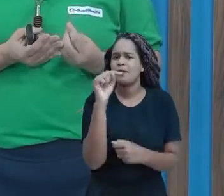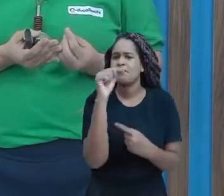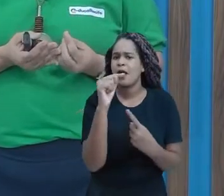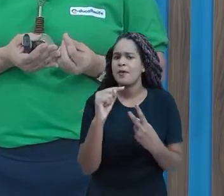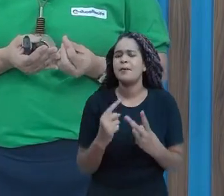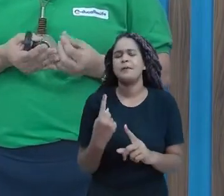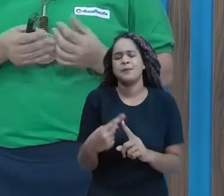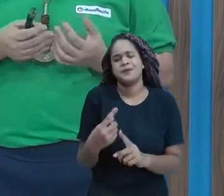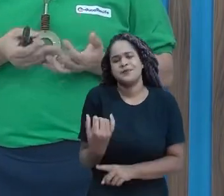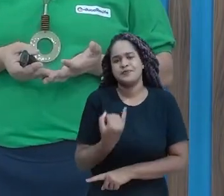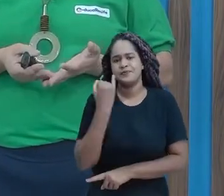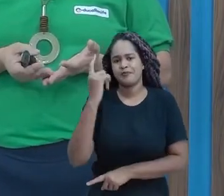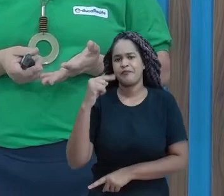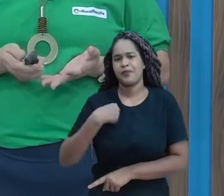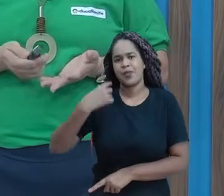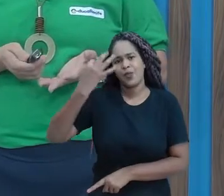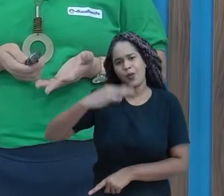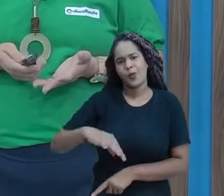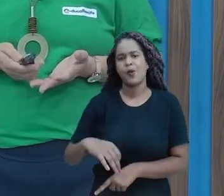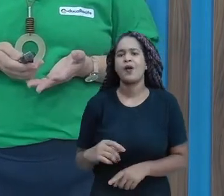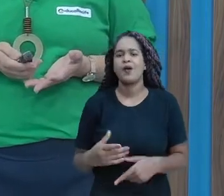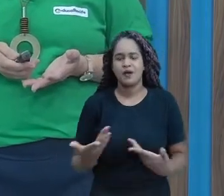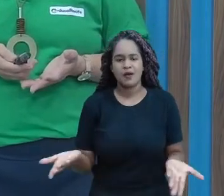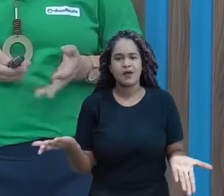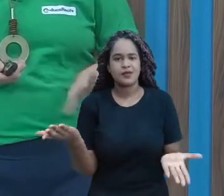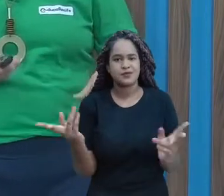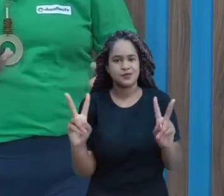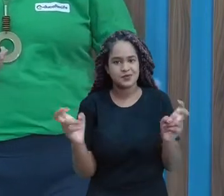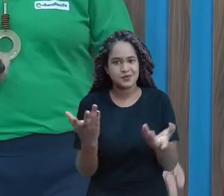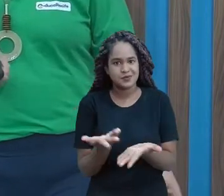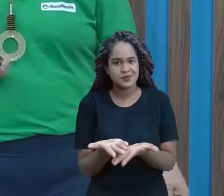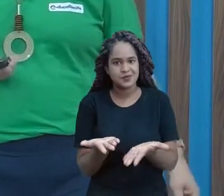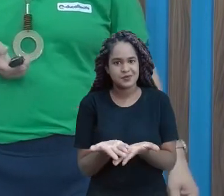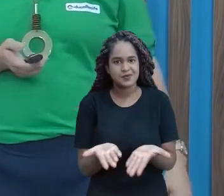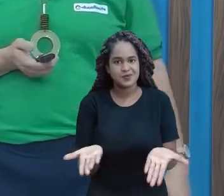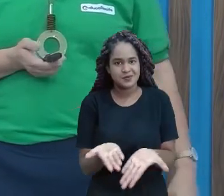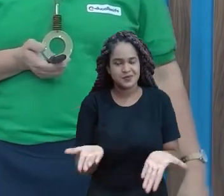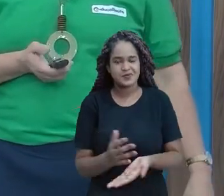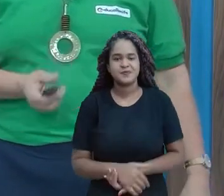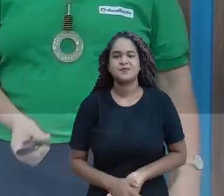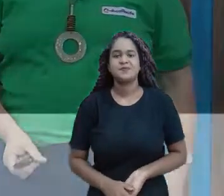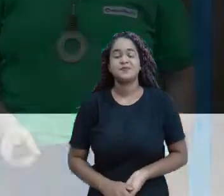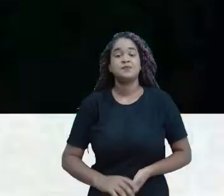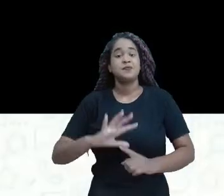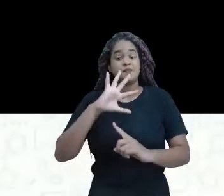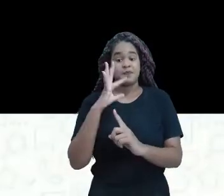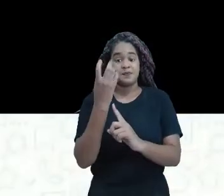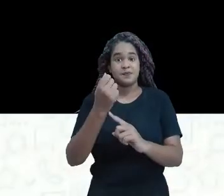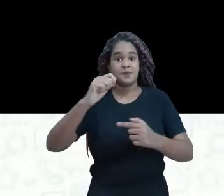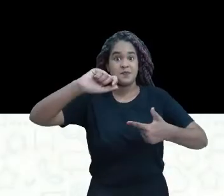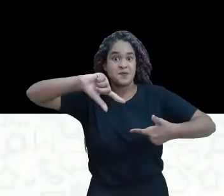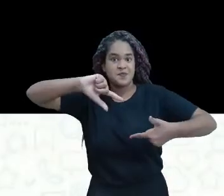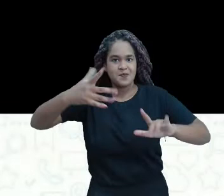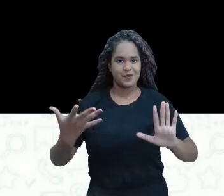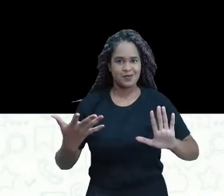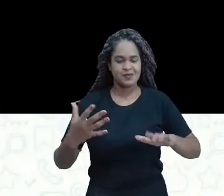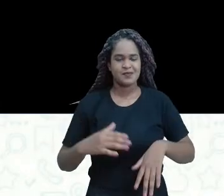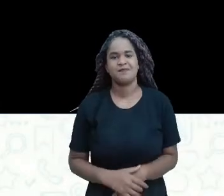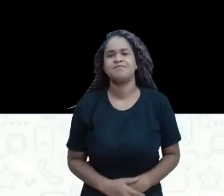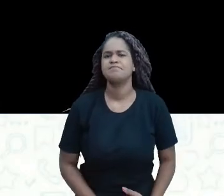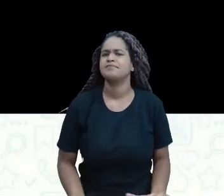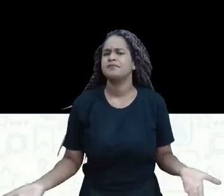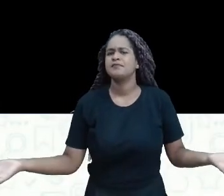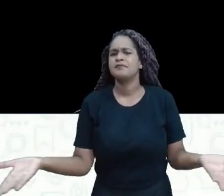gente entender o assunto de hoje, tá certo, minha gente? Então, a arte moderna. E aí eu vou abrir a nossa aula com